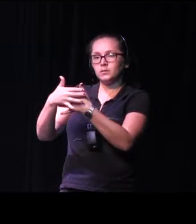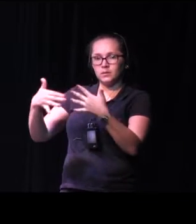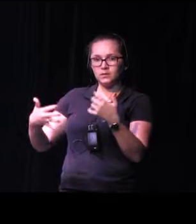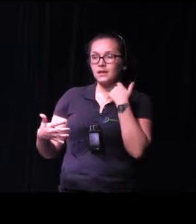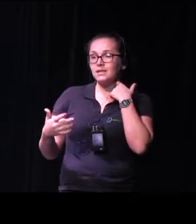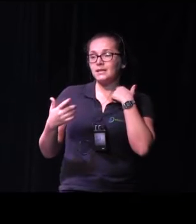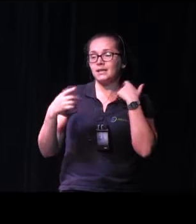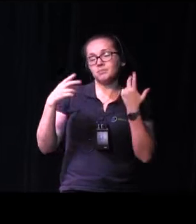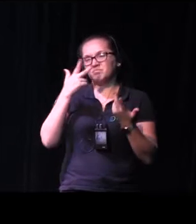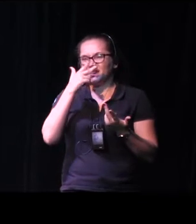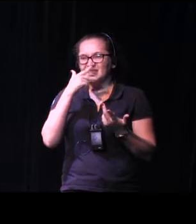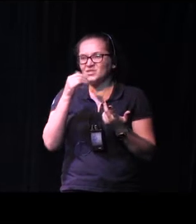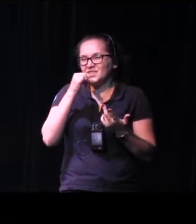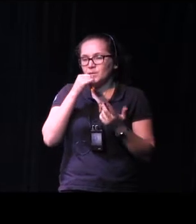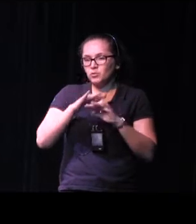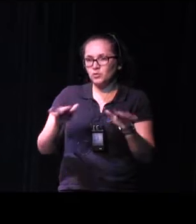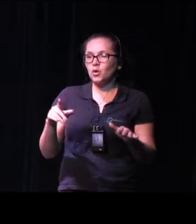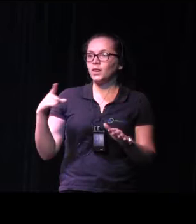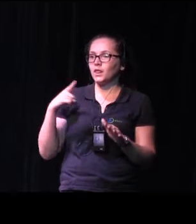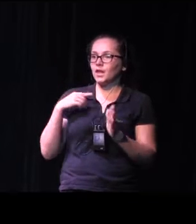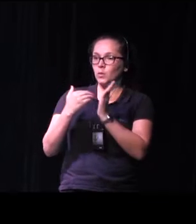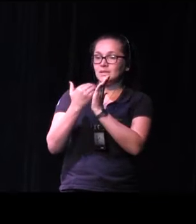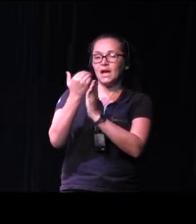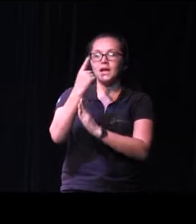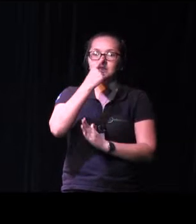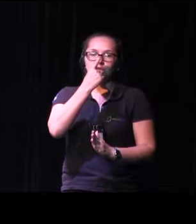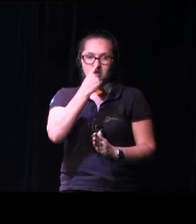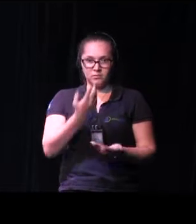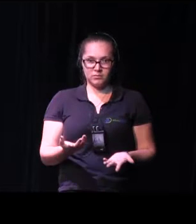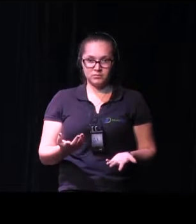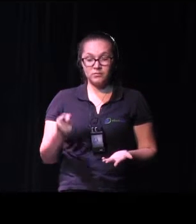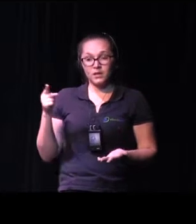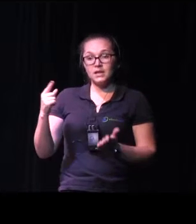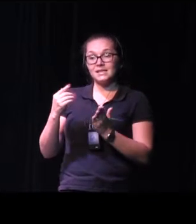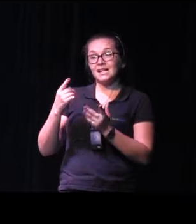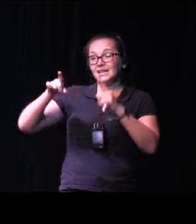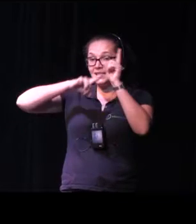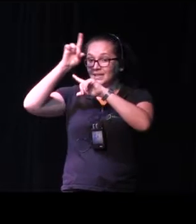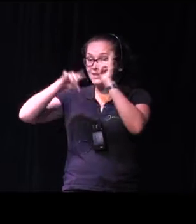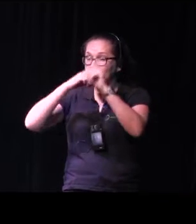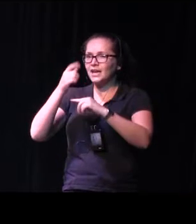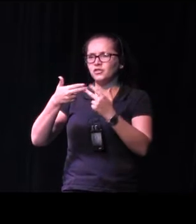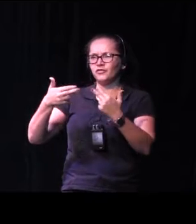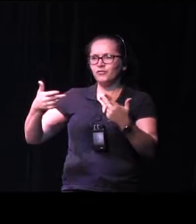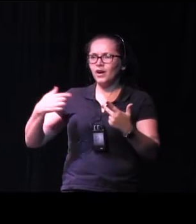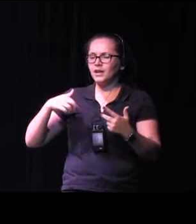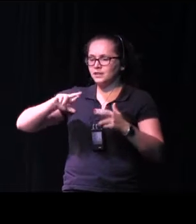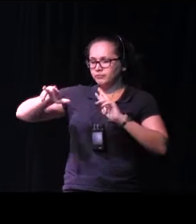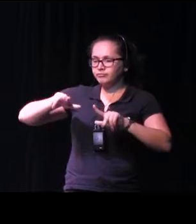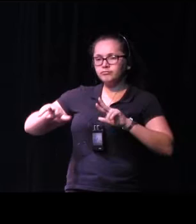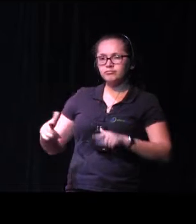escala metropolitana, um prédio simbólico, a uma escala íntima. E essa